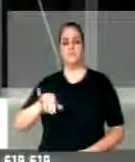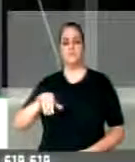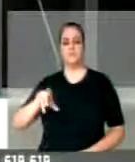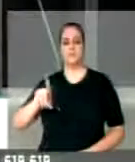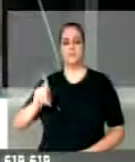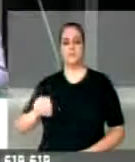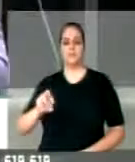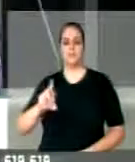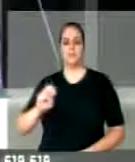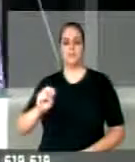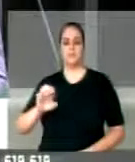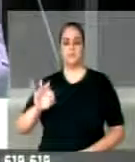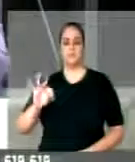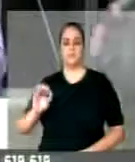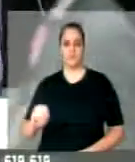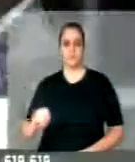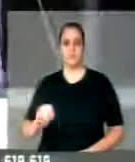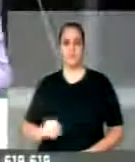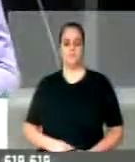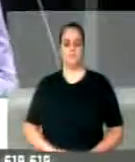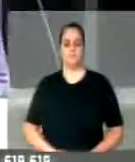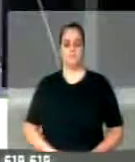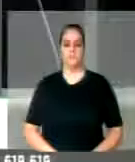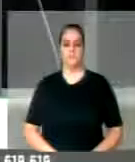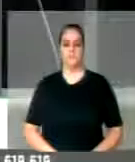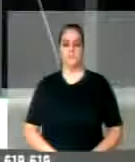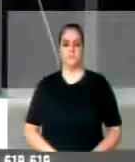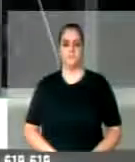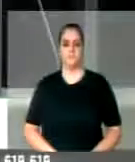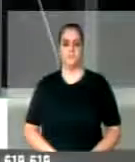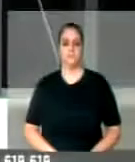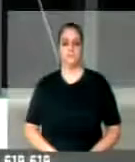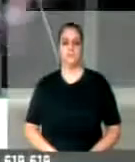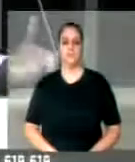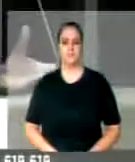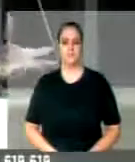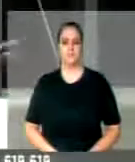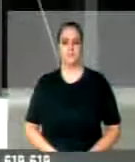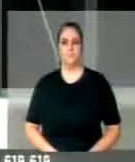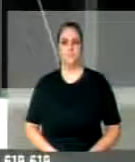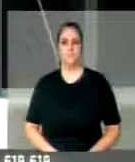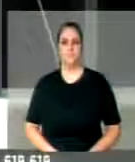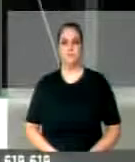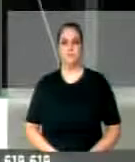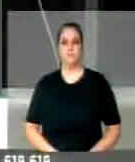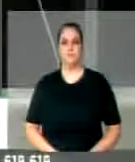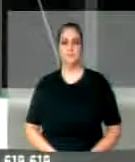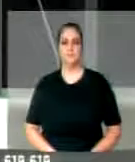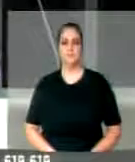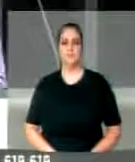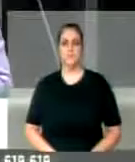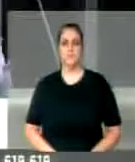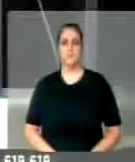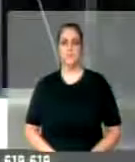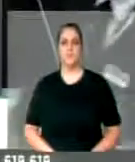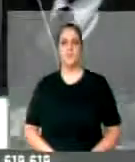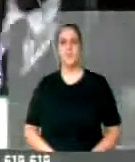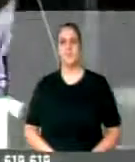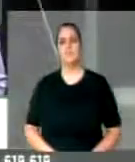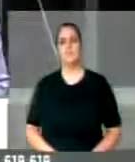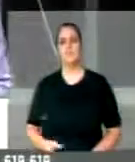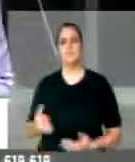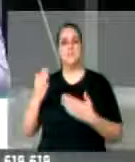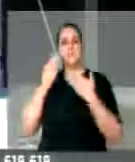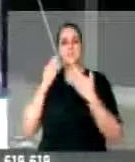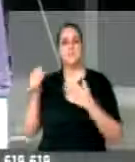me cedeu este tempo, e com ele eu pude permutar a